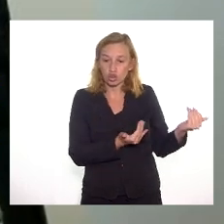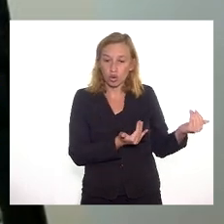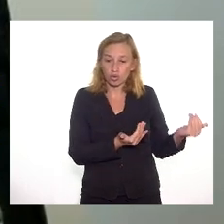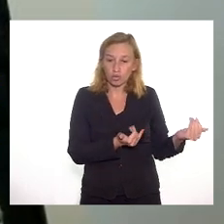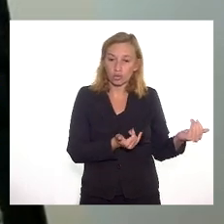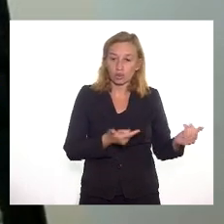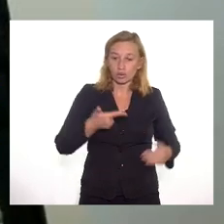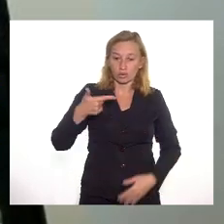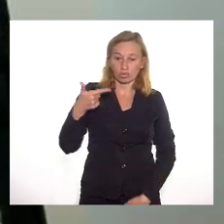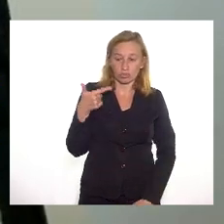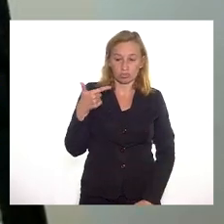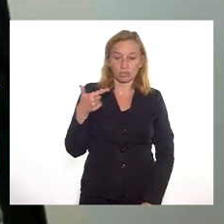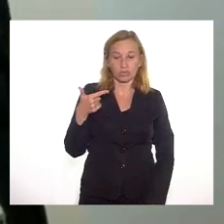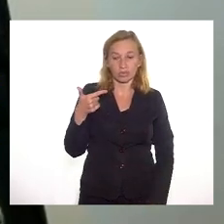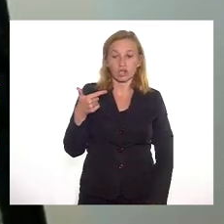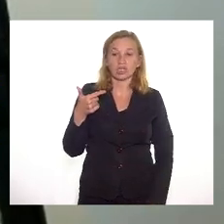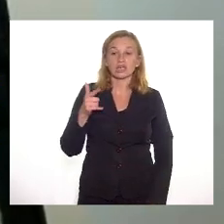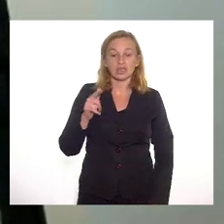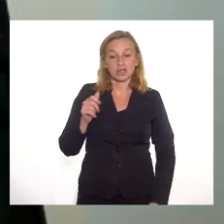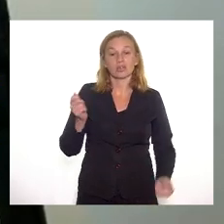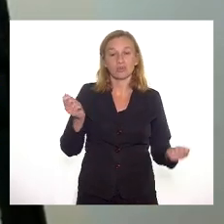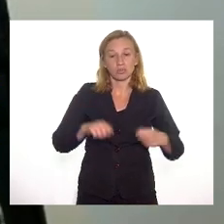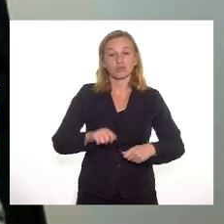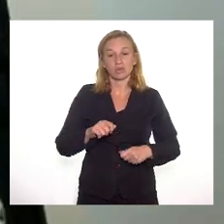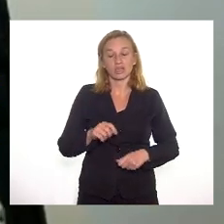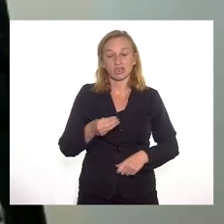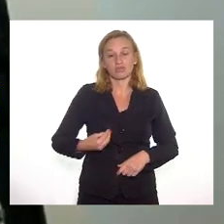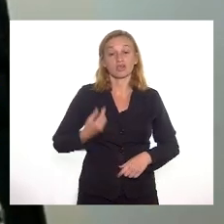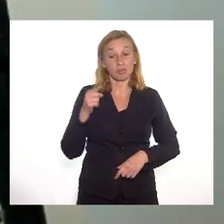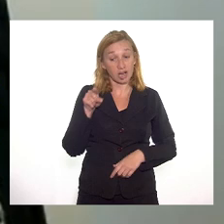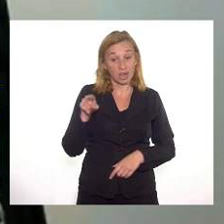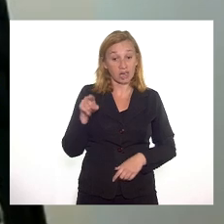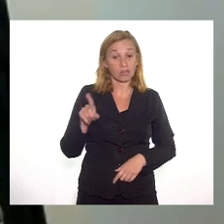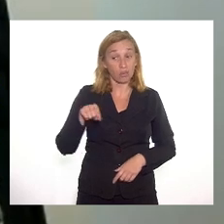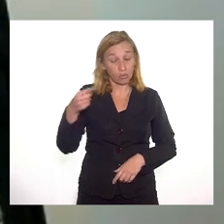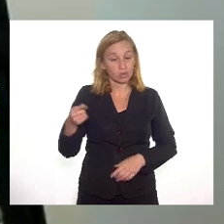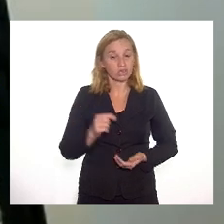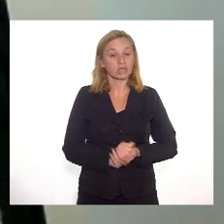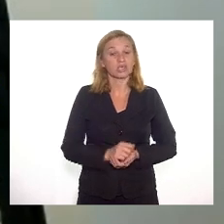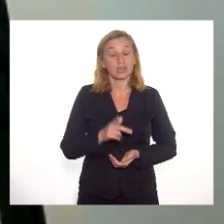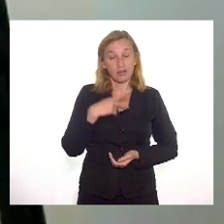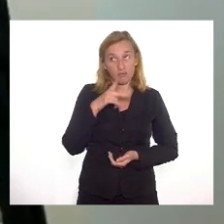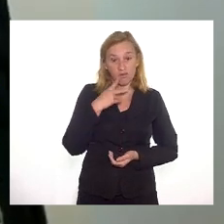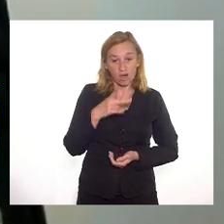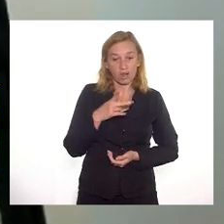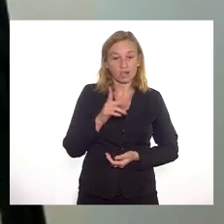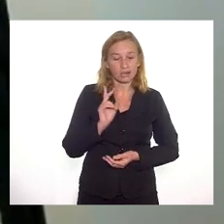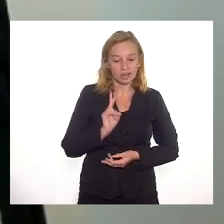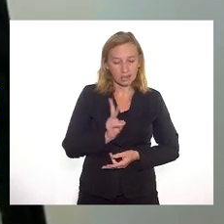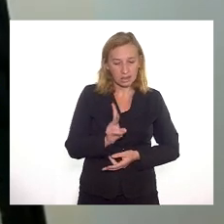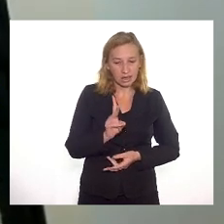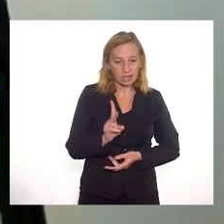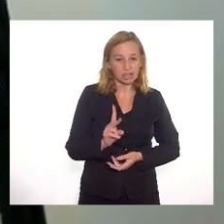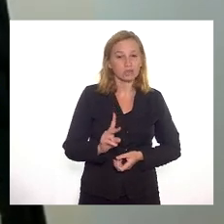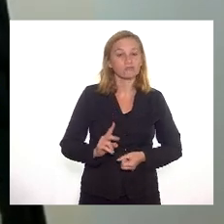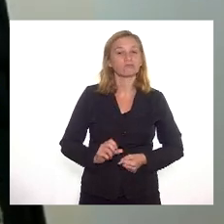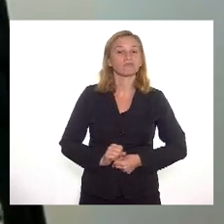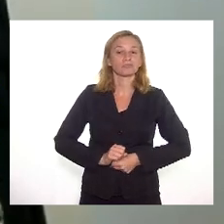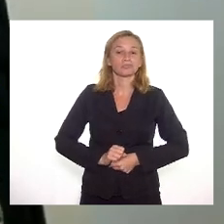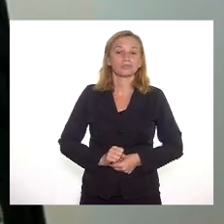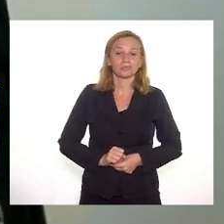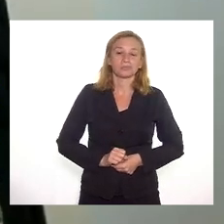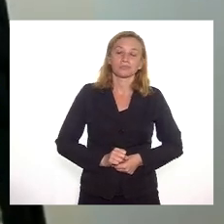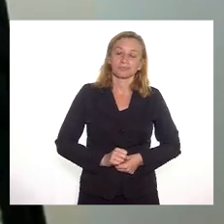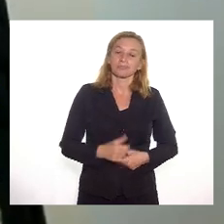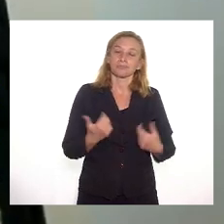segurando uma arma que há outra possibilidade de vida para eles. Então, essas falas são permanentes, são constantes,